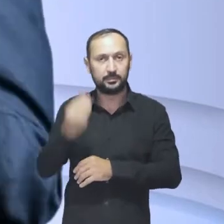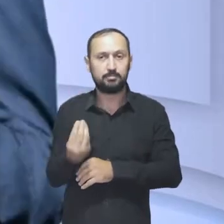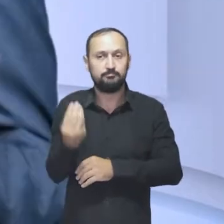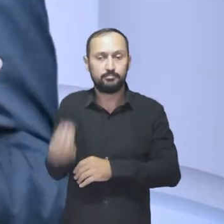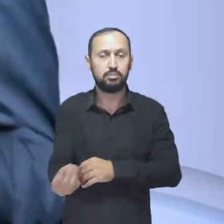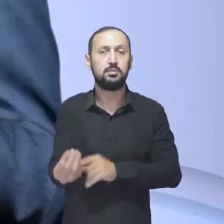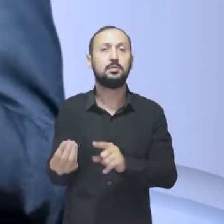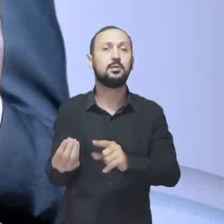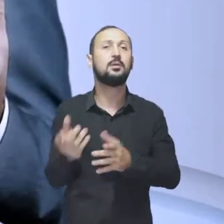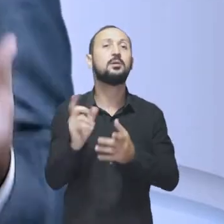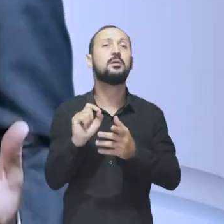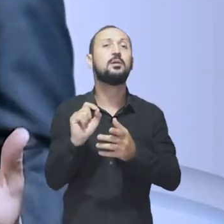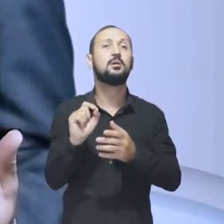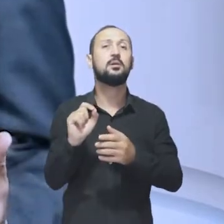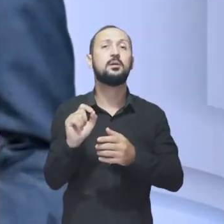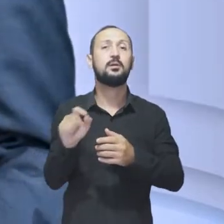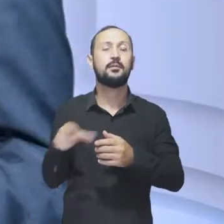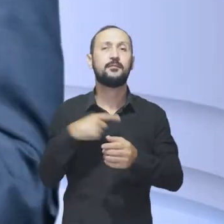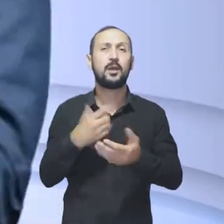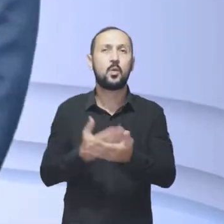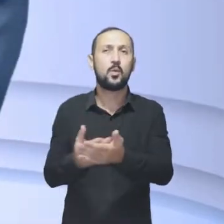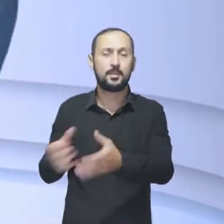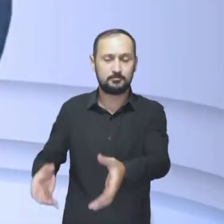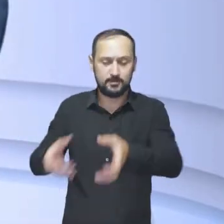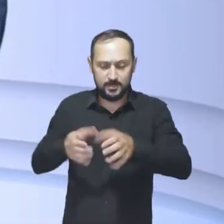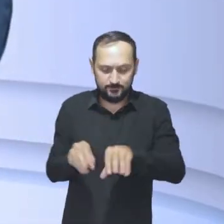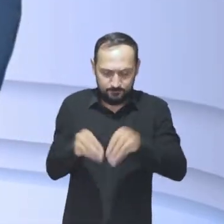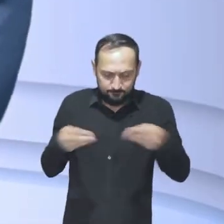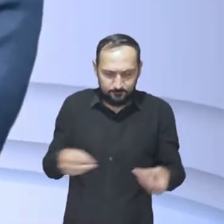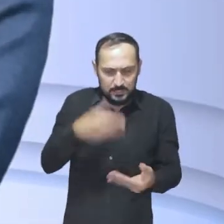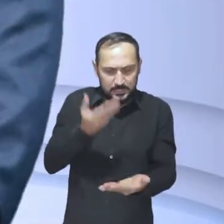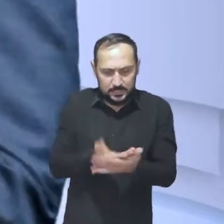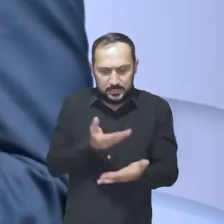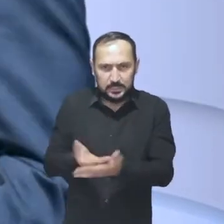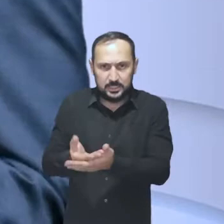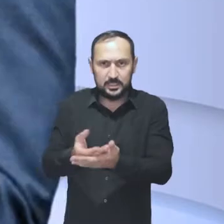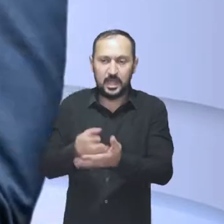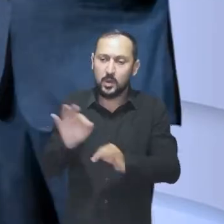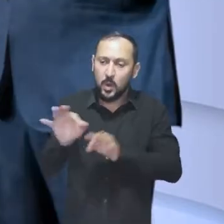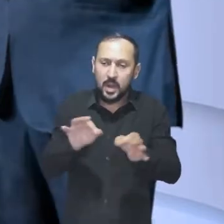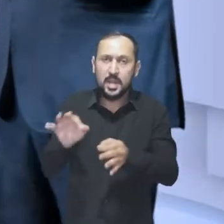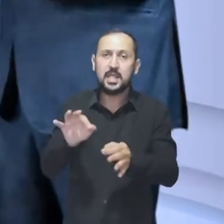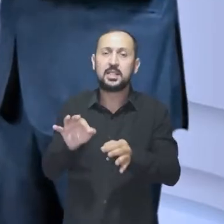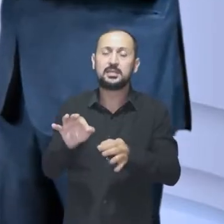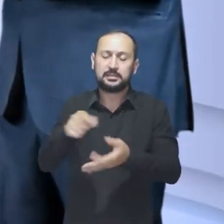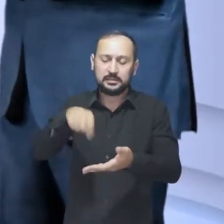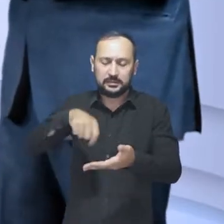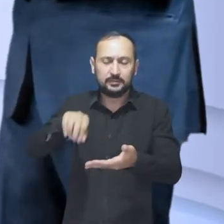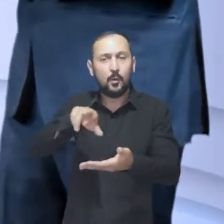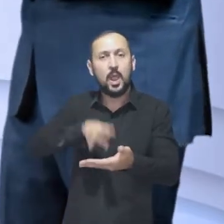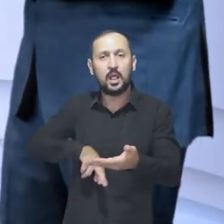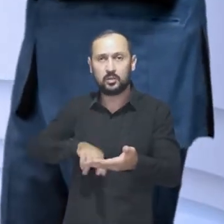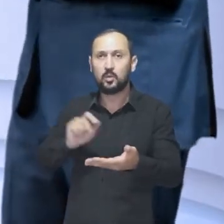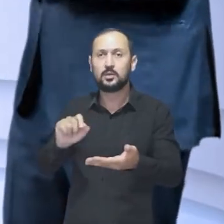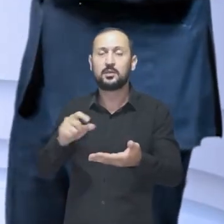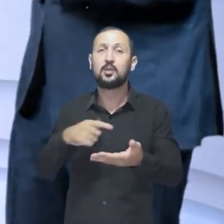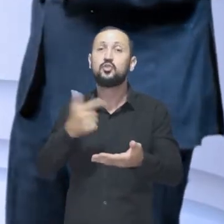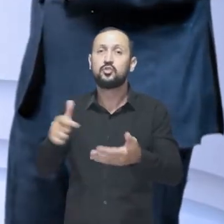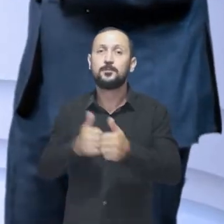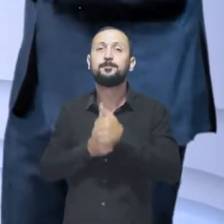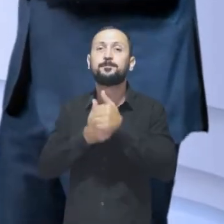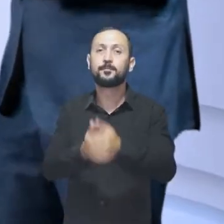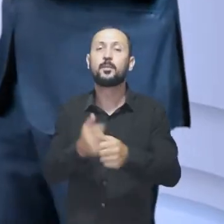que é a interlocução do relator com o proponente do projeto, e aí você que vai contar